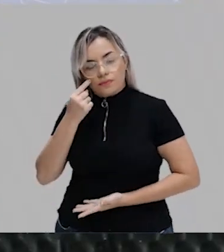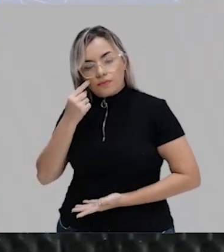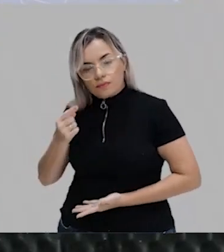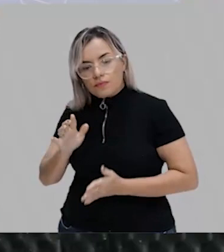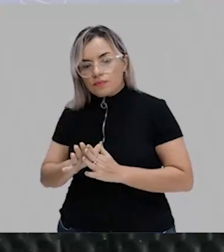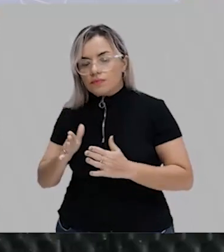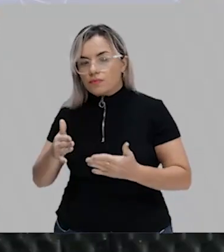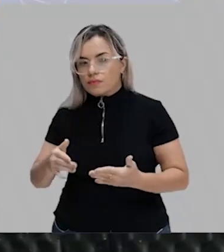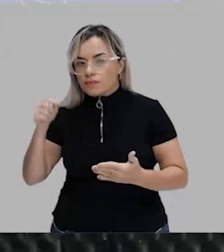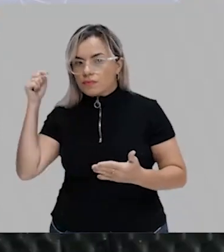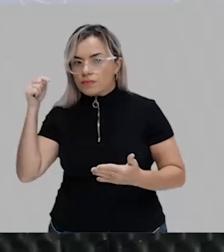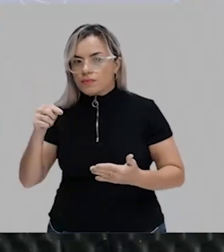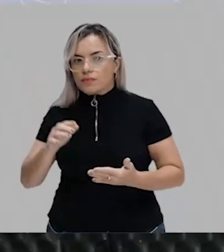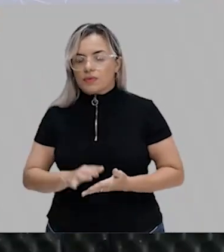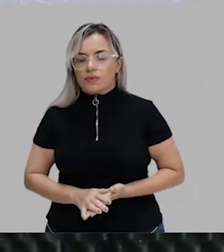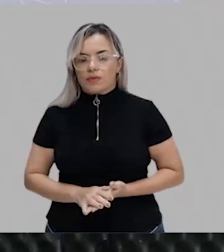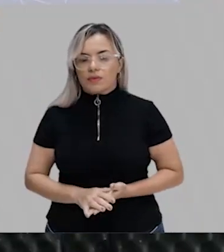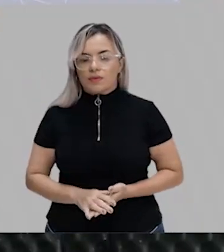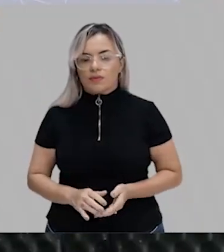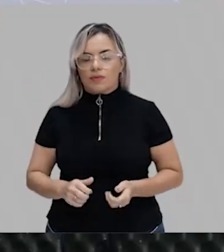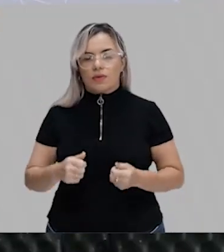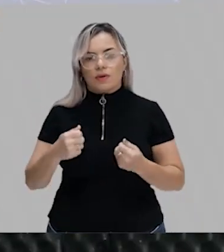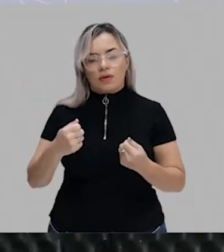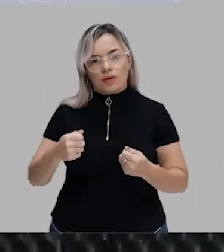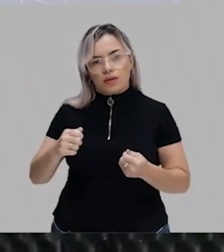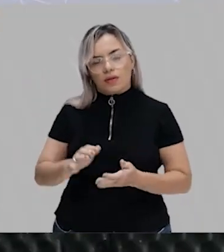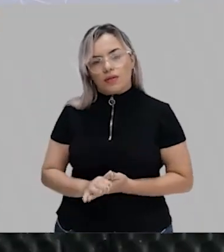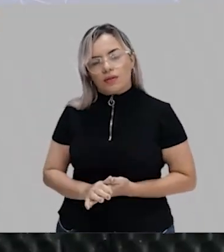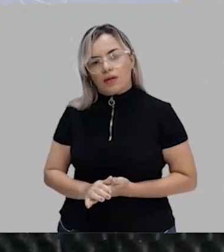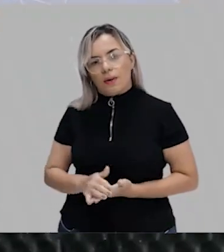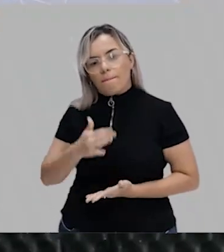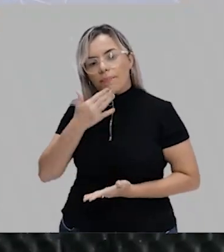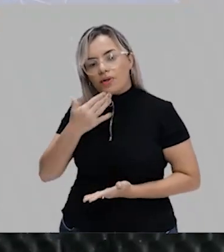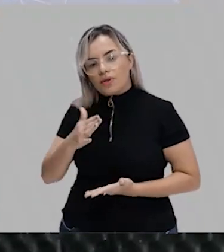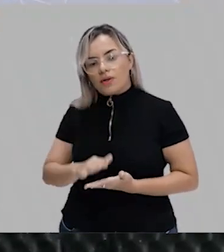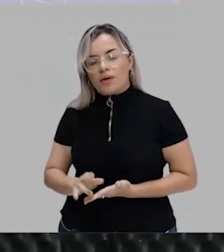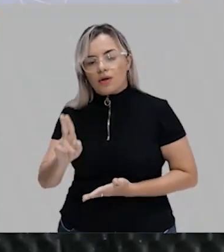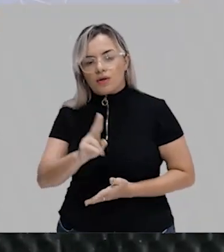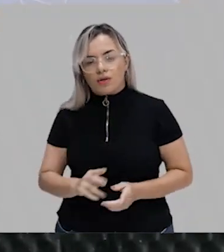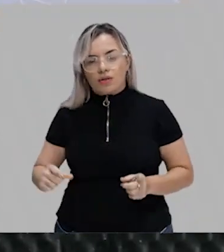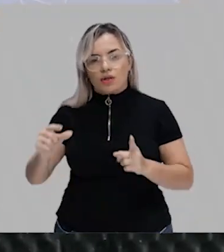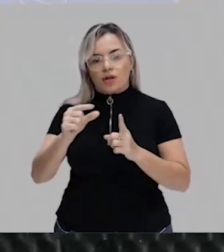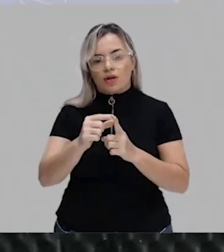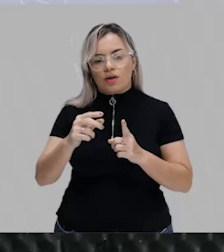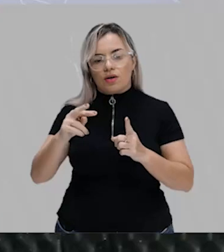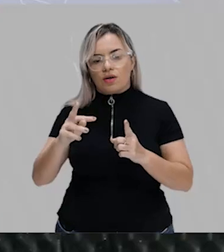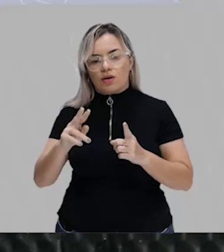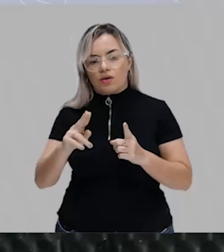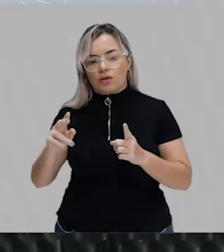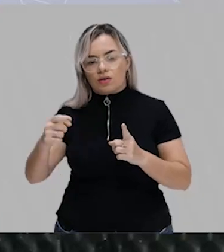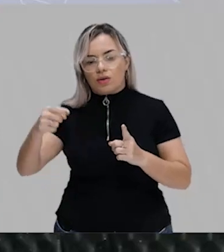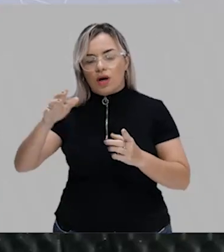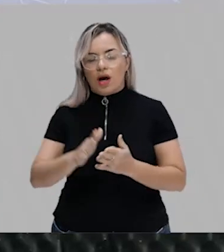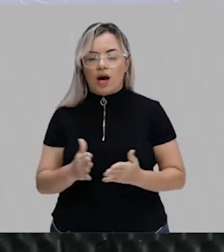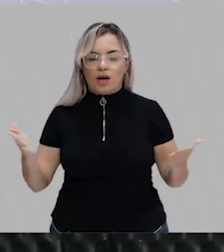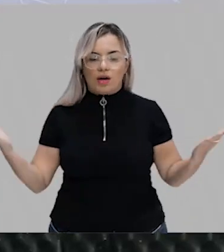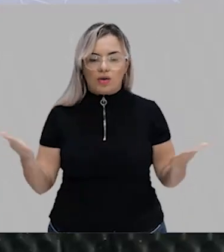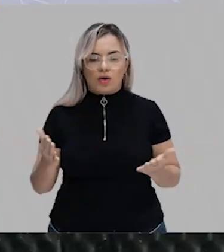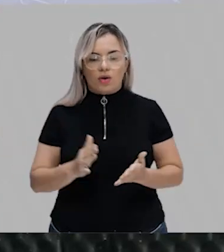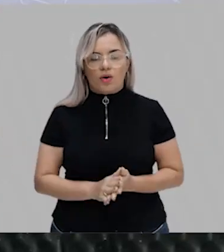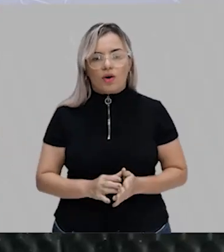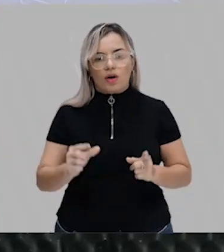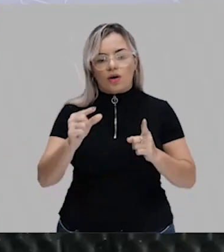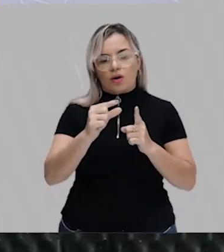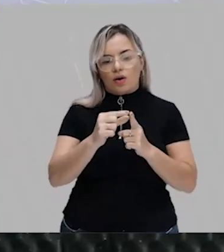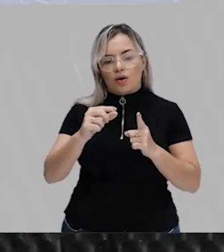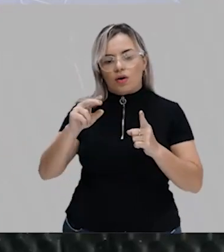você passa a utilizar o tu, tá? Usted, senhor, senhora e você também, tá?